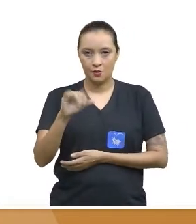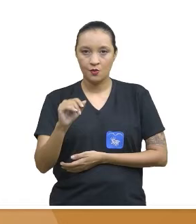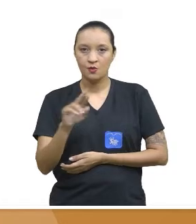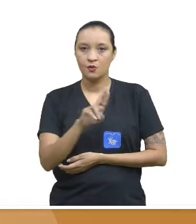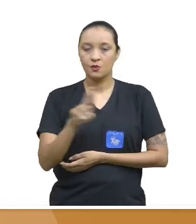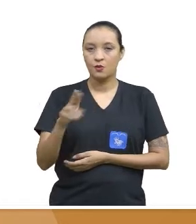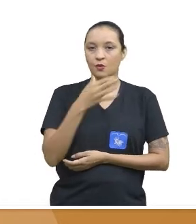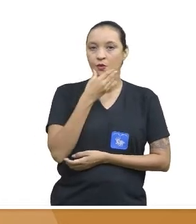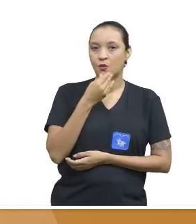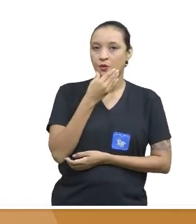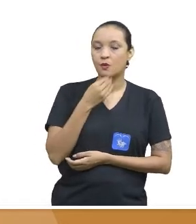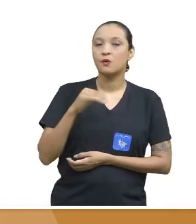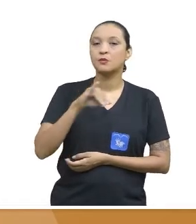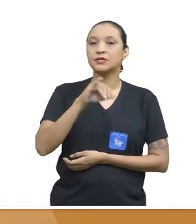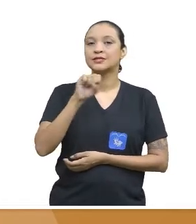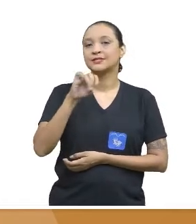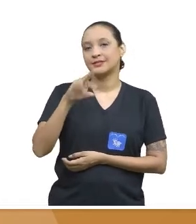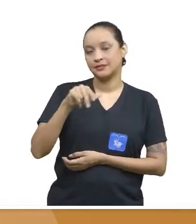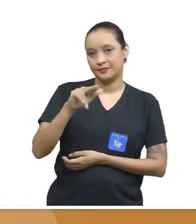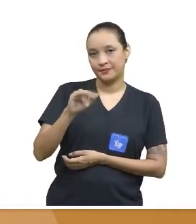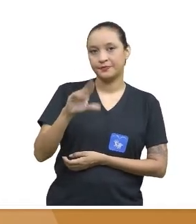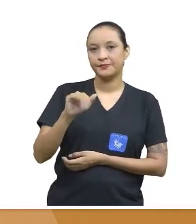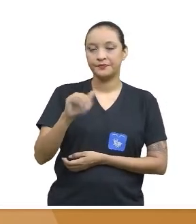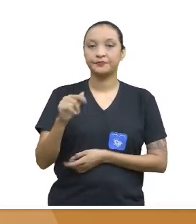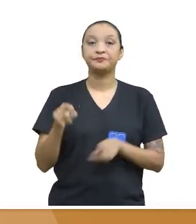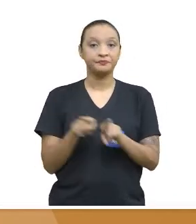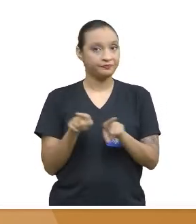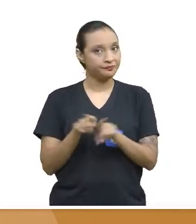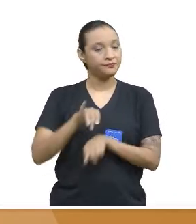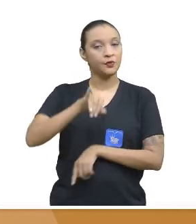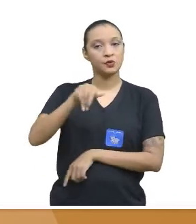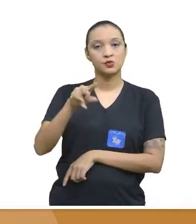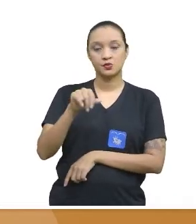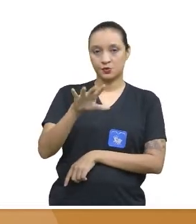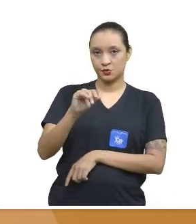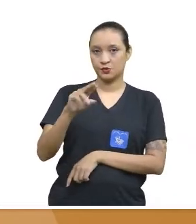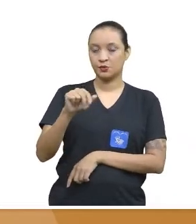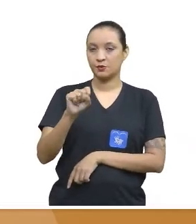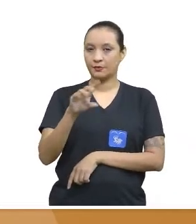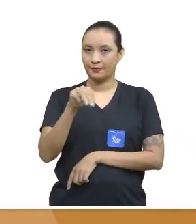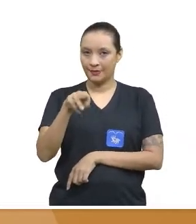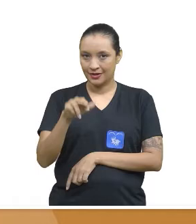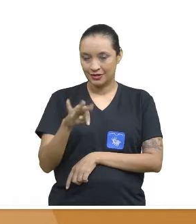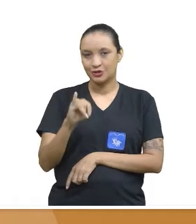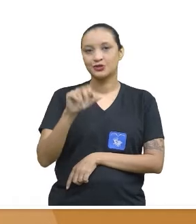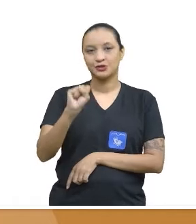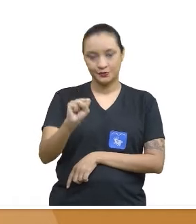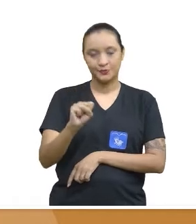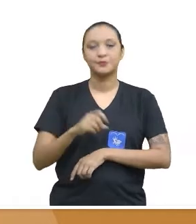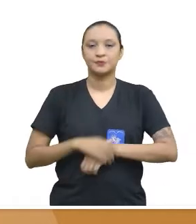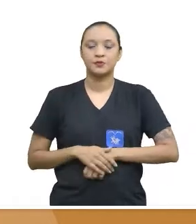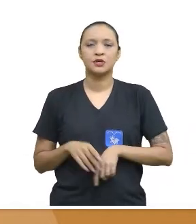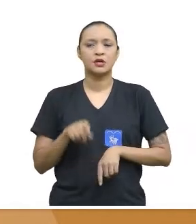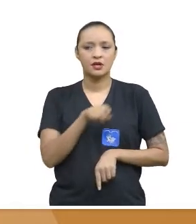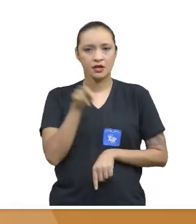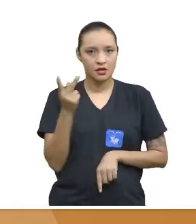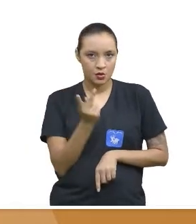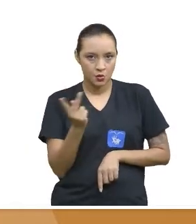o José de San Martín também, são os dois que vão participar desse período aqui da